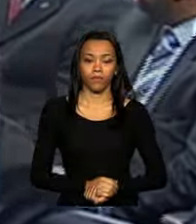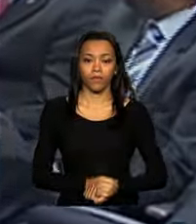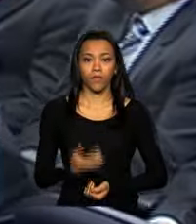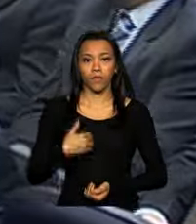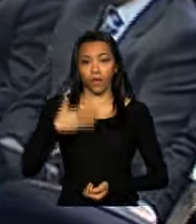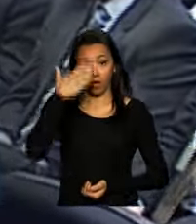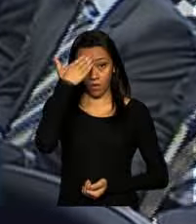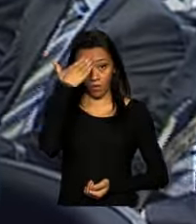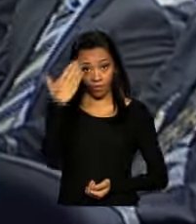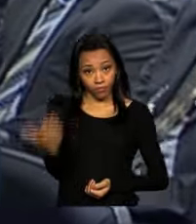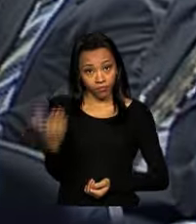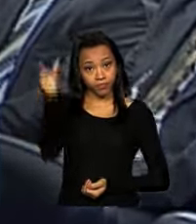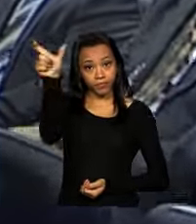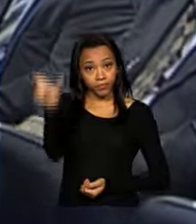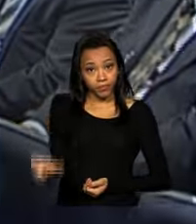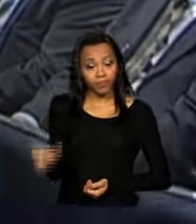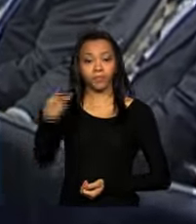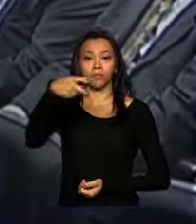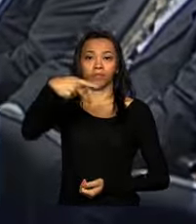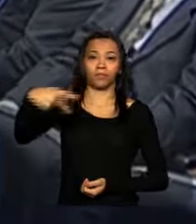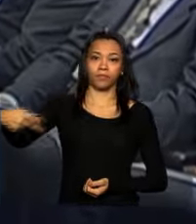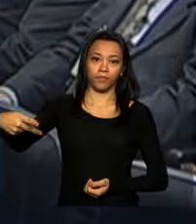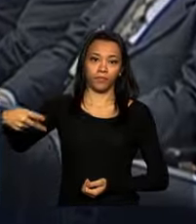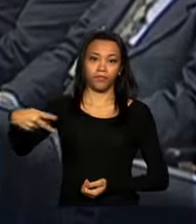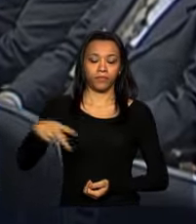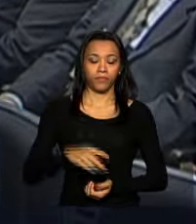Obrigado, presidente.